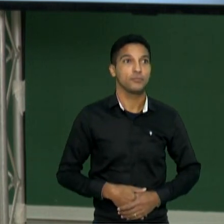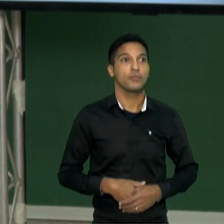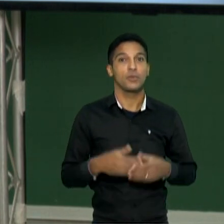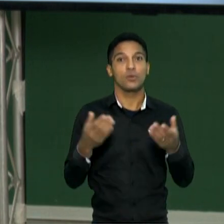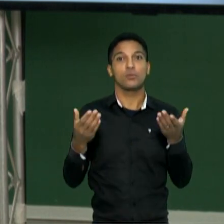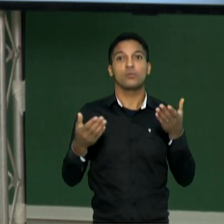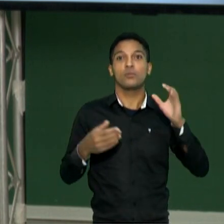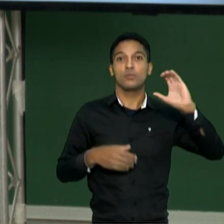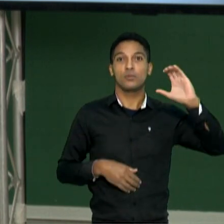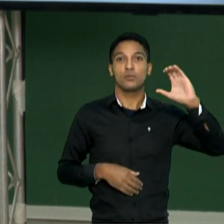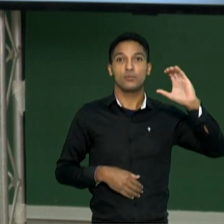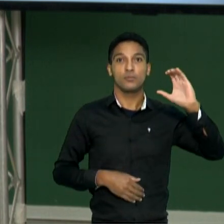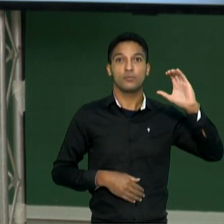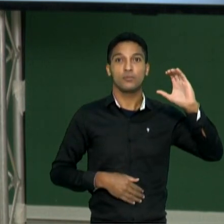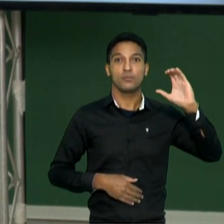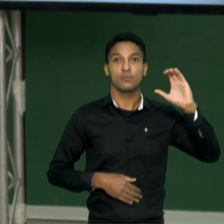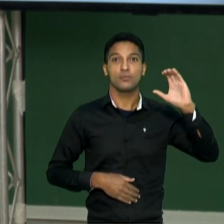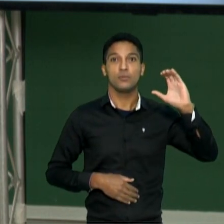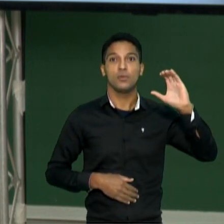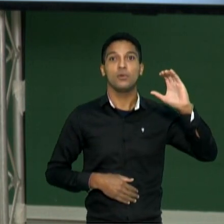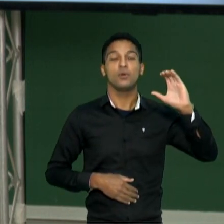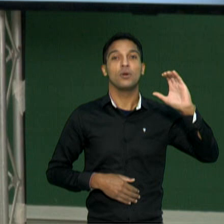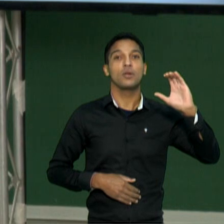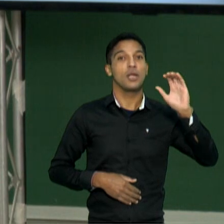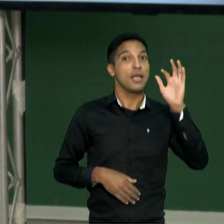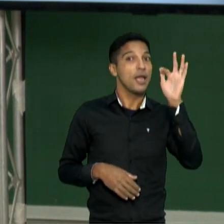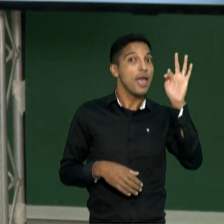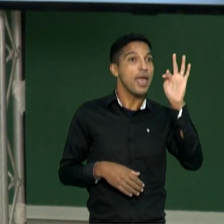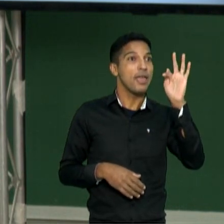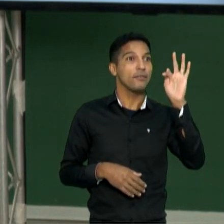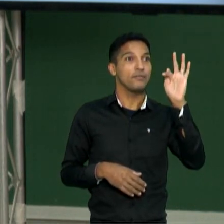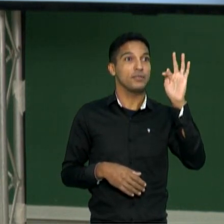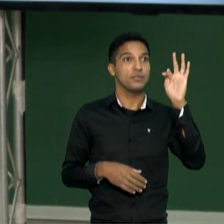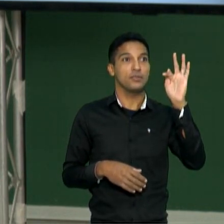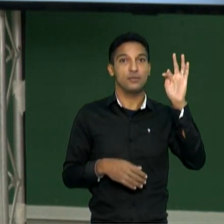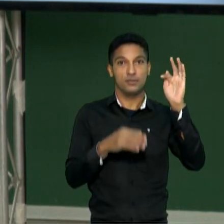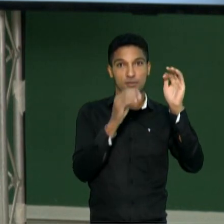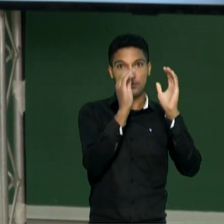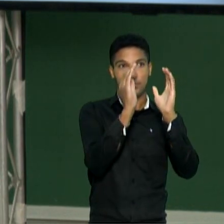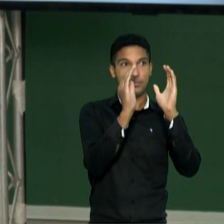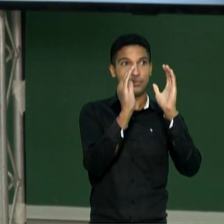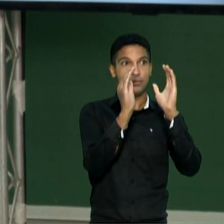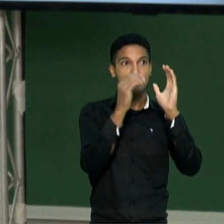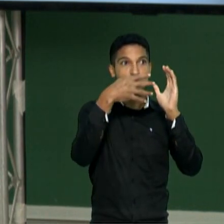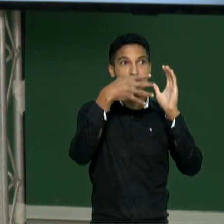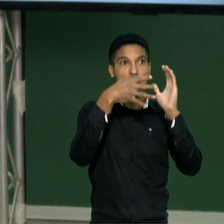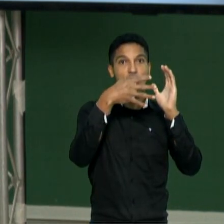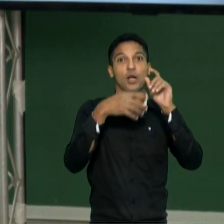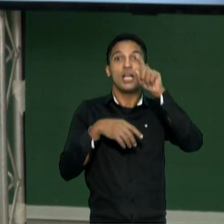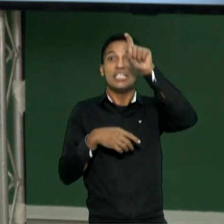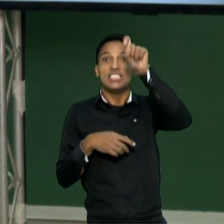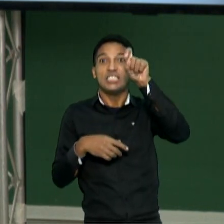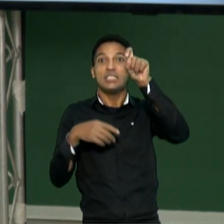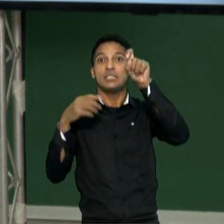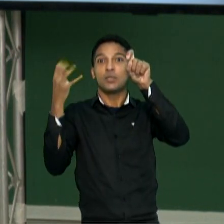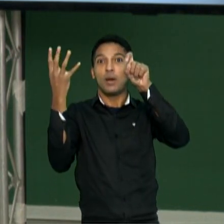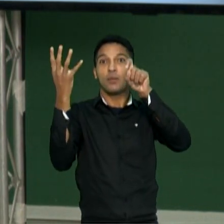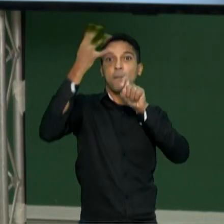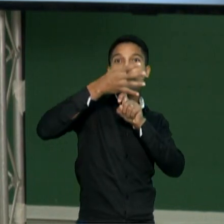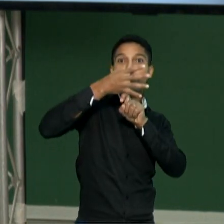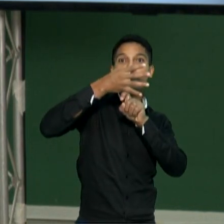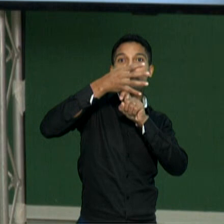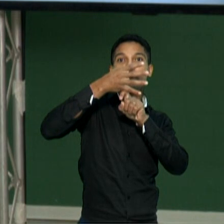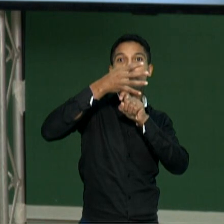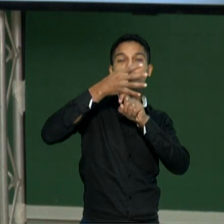C. O item C é para a gente calcular o f de 4. Né? Agora tem que substituir o x por 4. No item